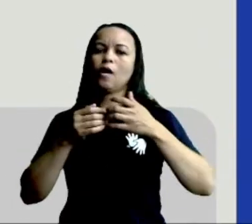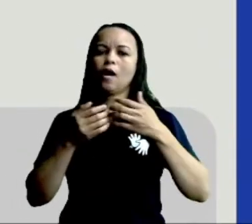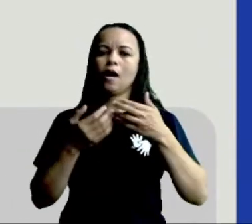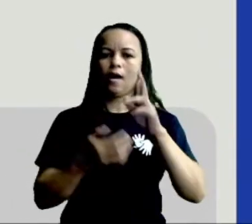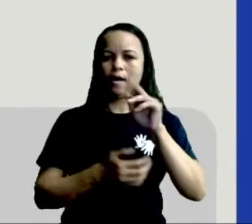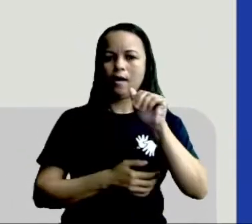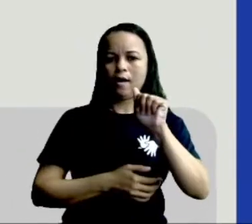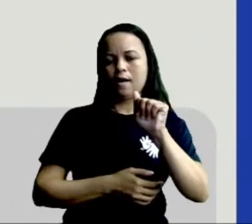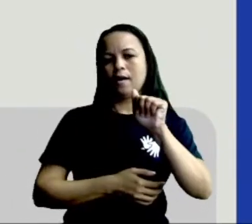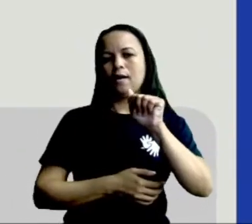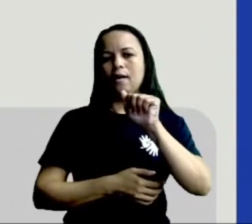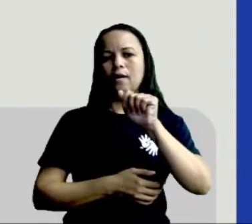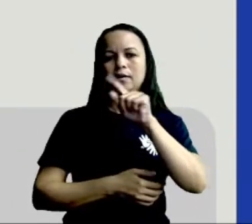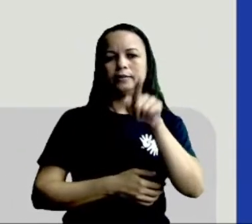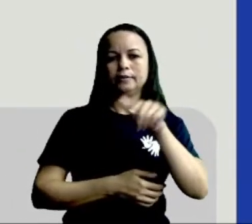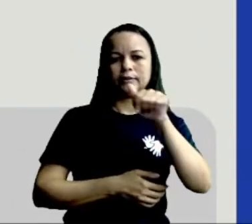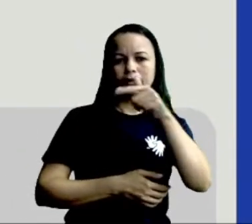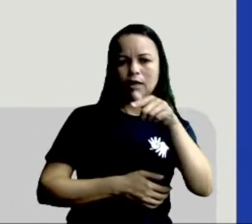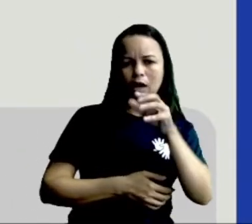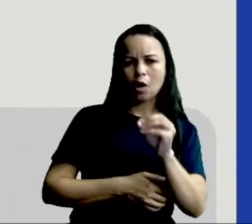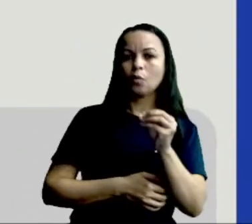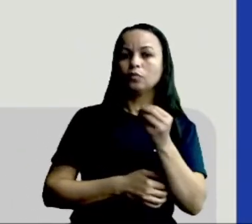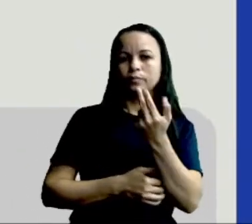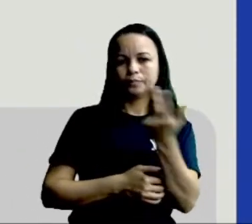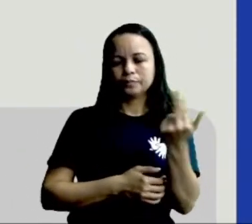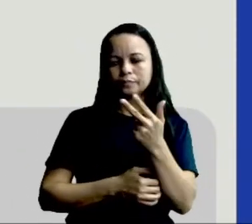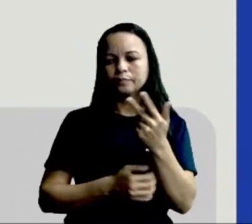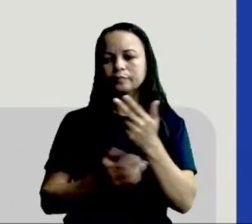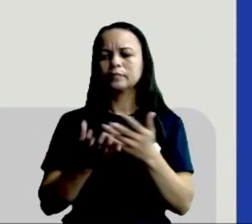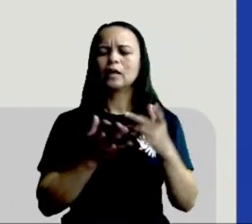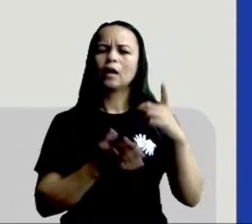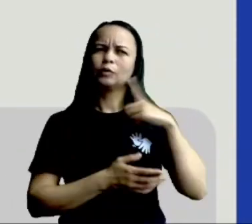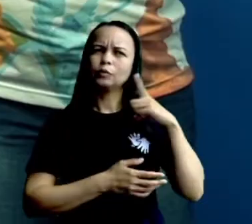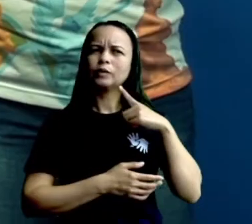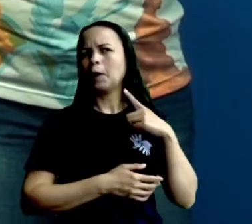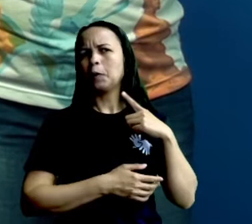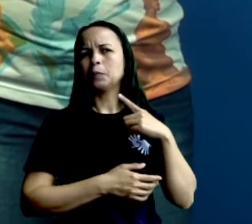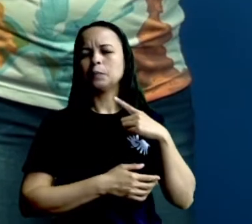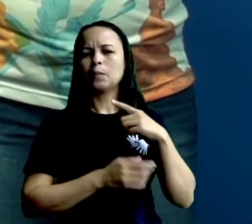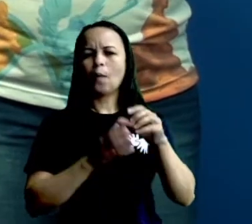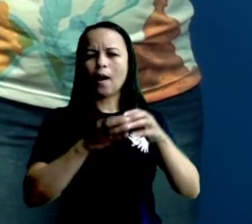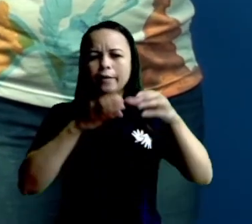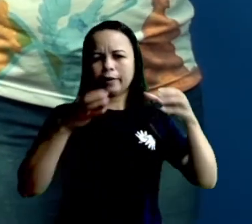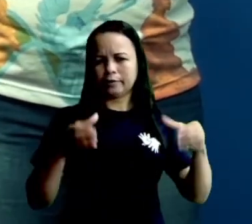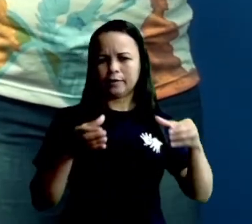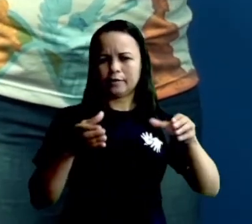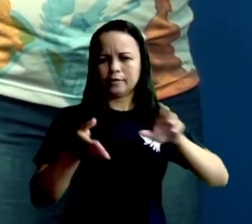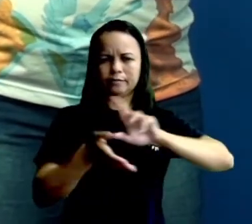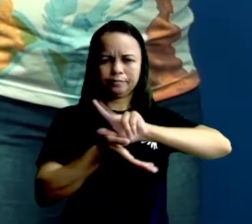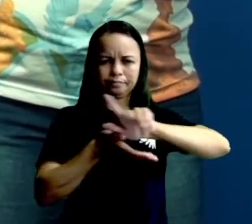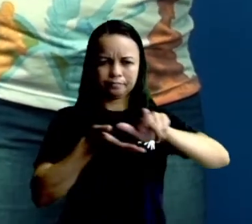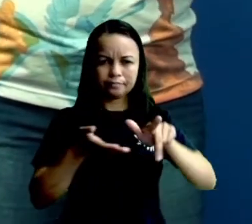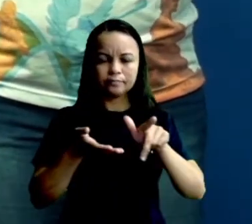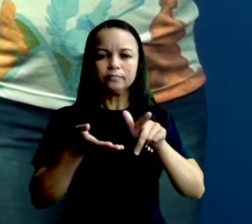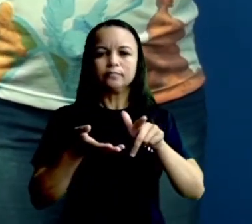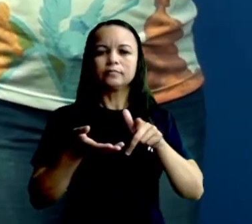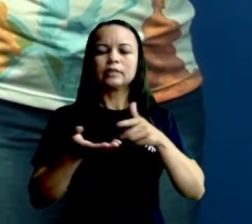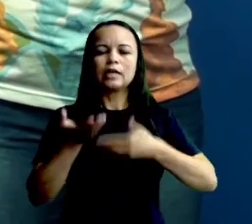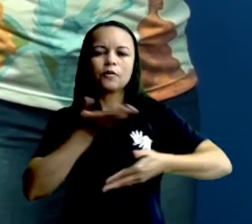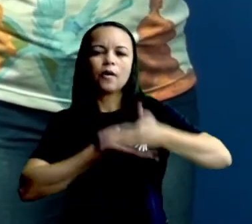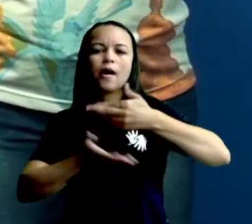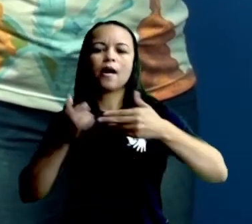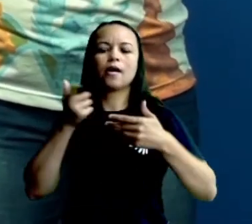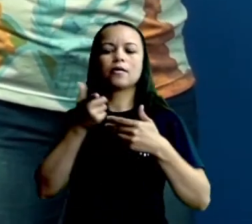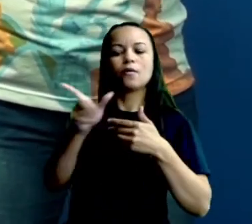razão. Opa, peraí, professora, me explique melhor. Vejam só, eu tenho uma grandeza que varia em relação a